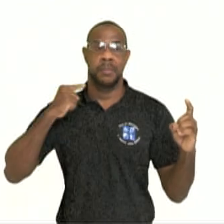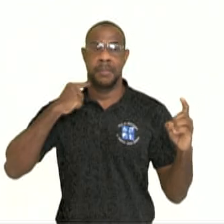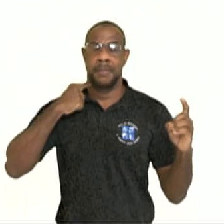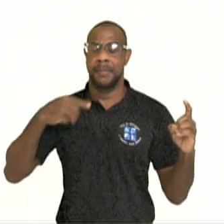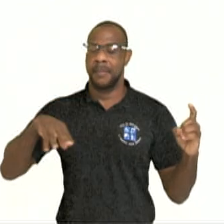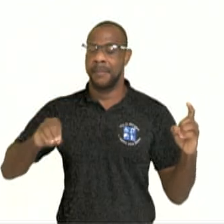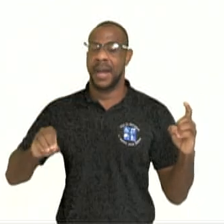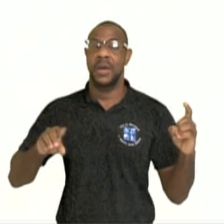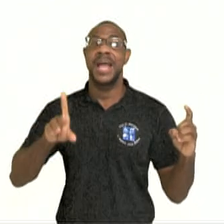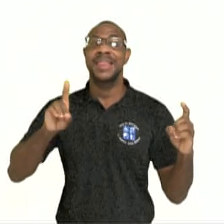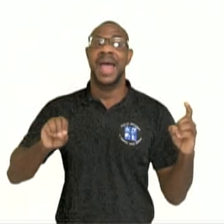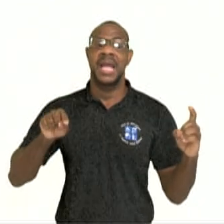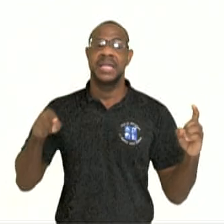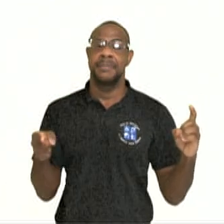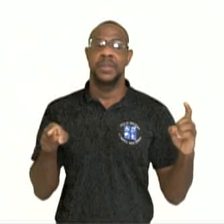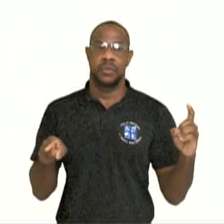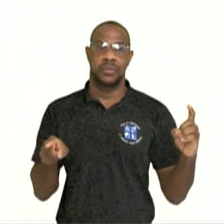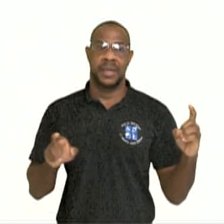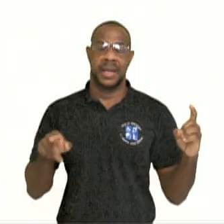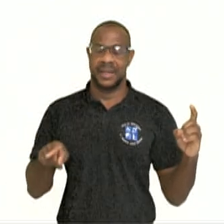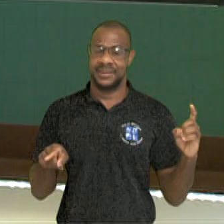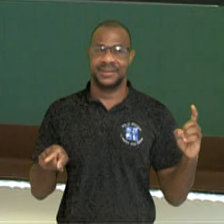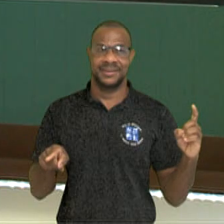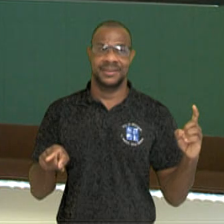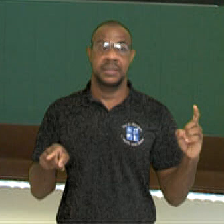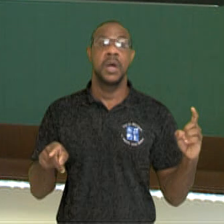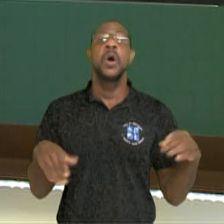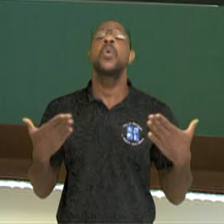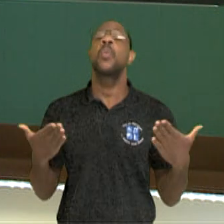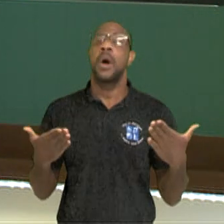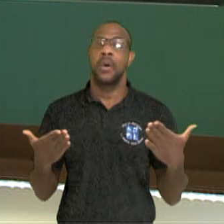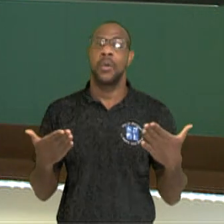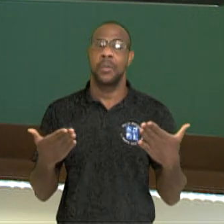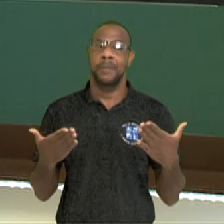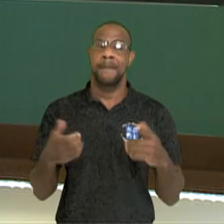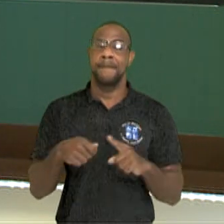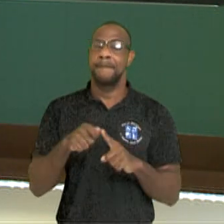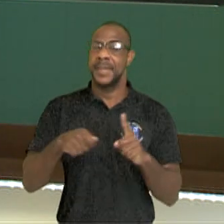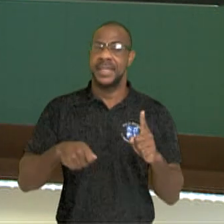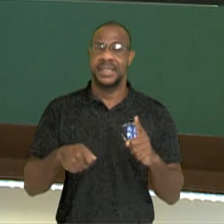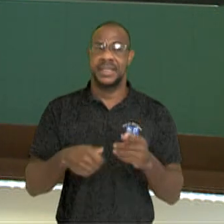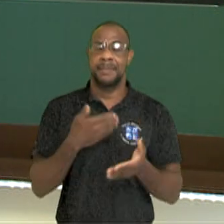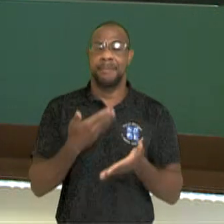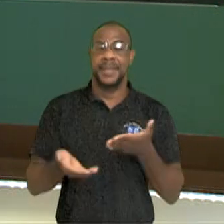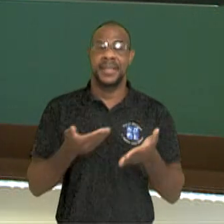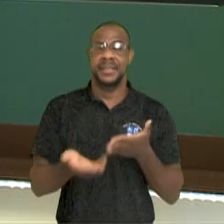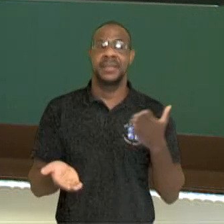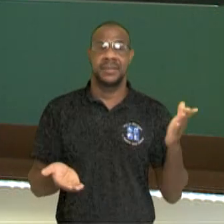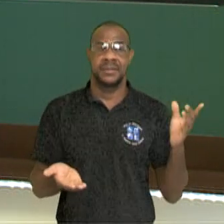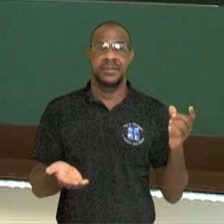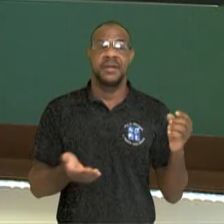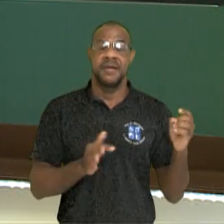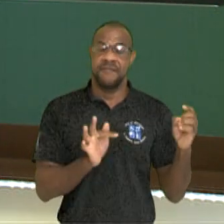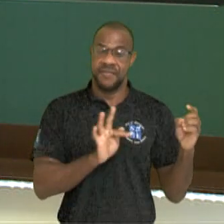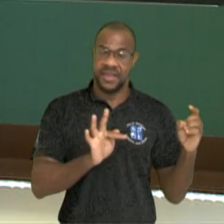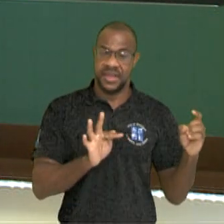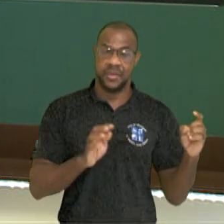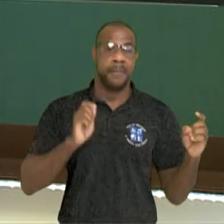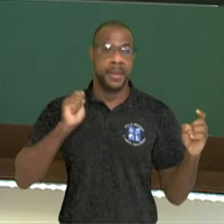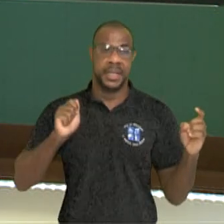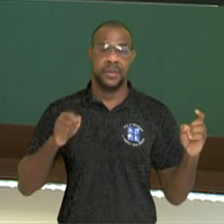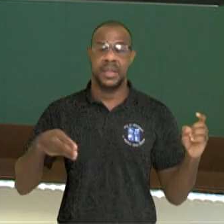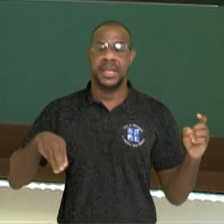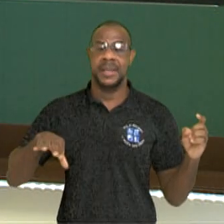de R$10.000. Então, quais meses apresentaram prejuízo? Fevereiro, abril